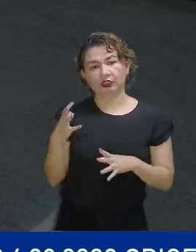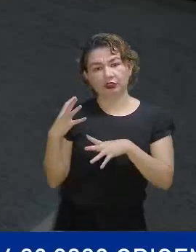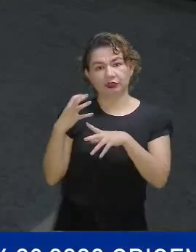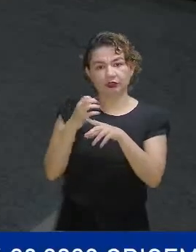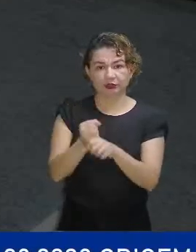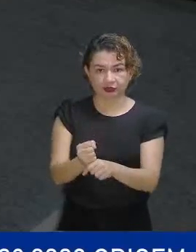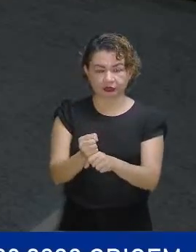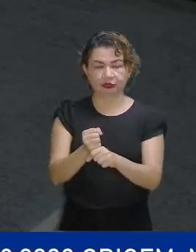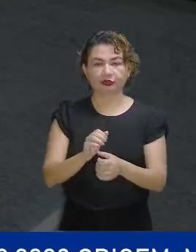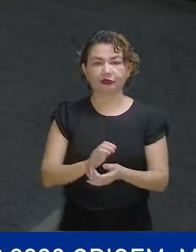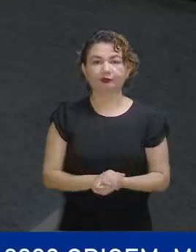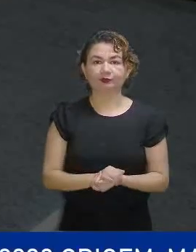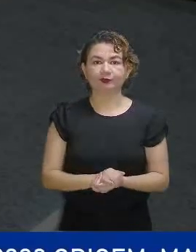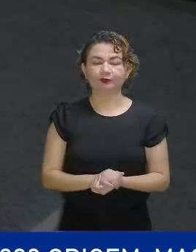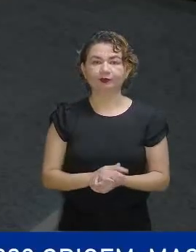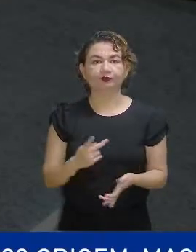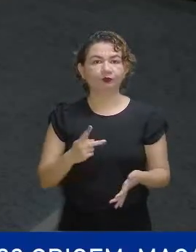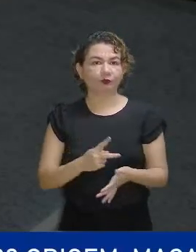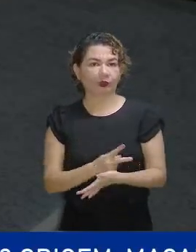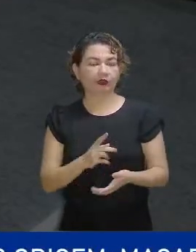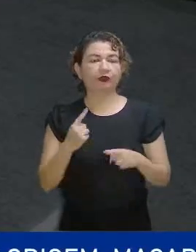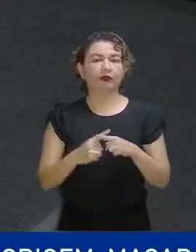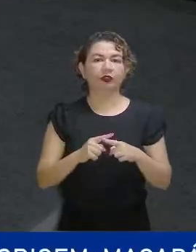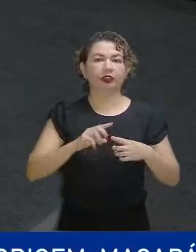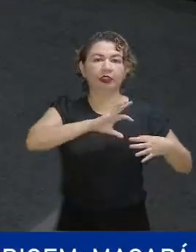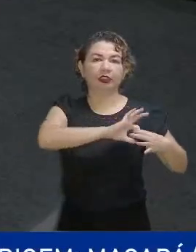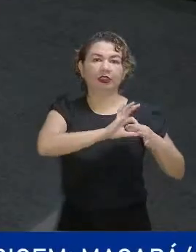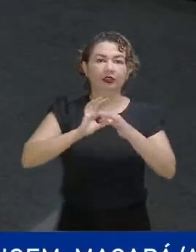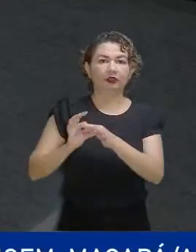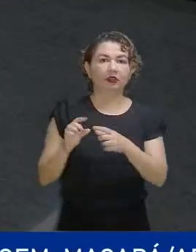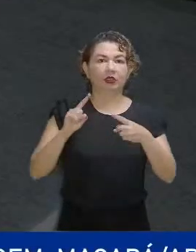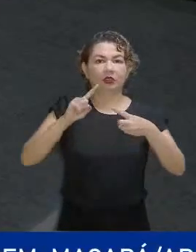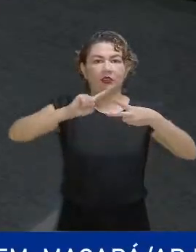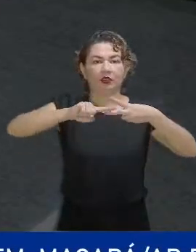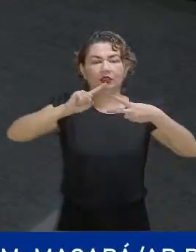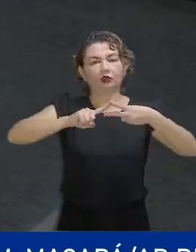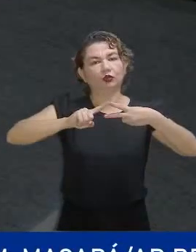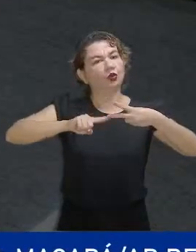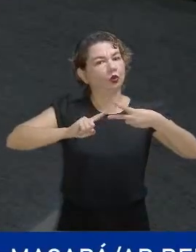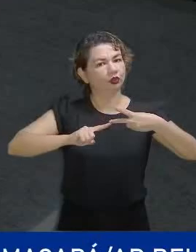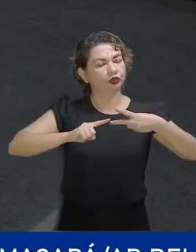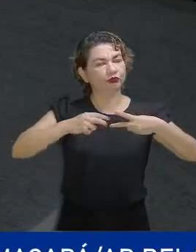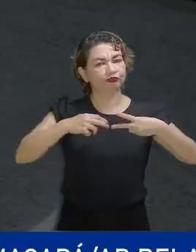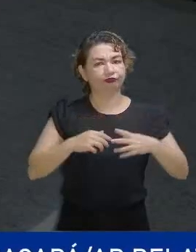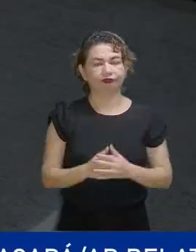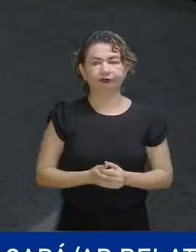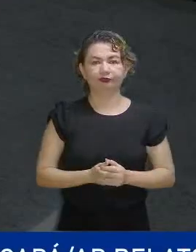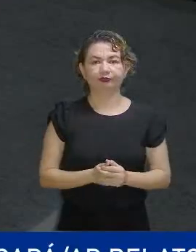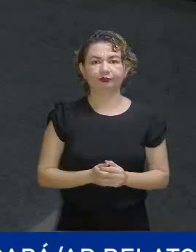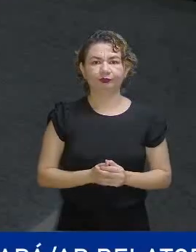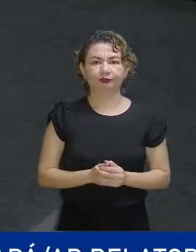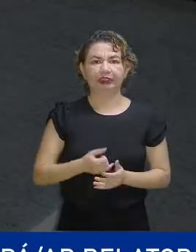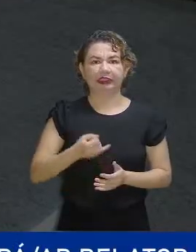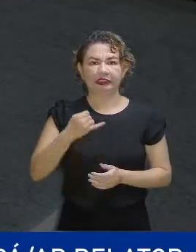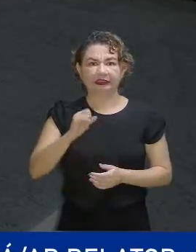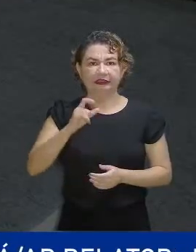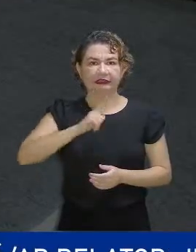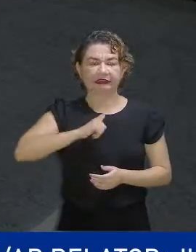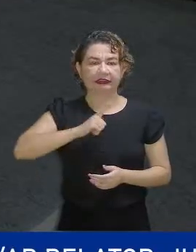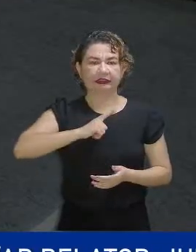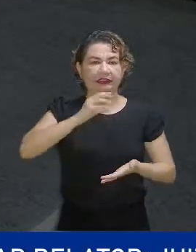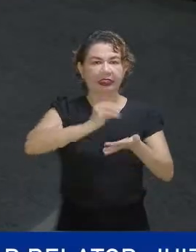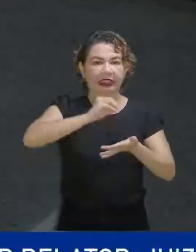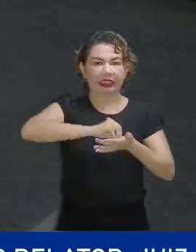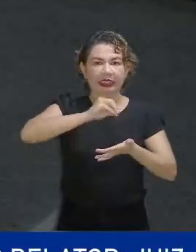a atipicidade da conduta. Nesse contexto, há duas questões em discussão. Definir se a ausência